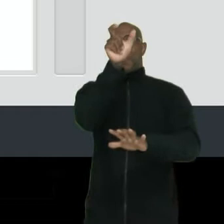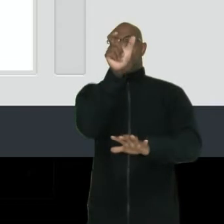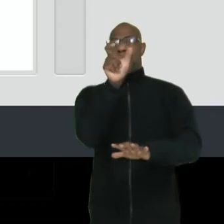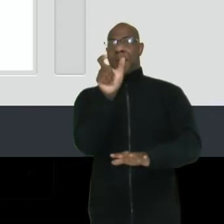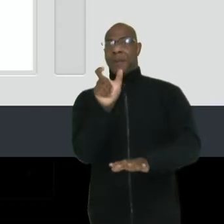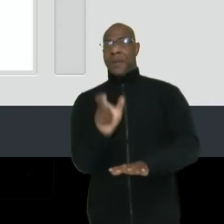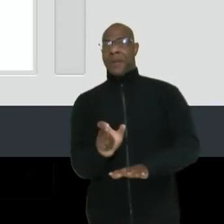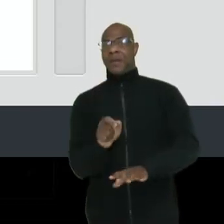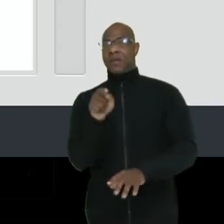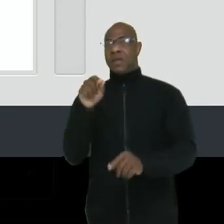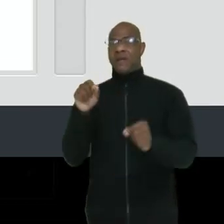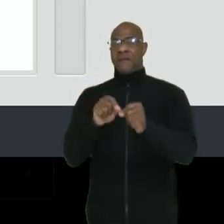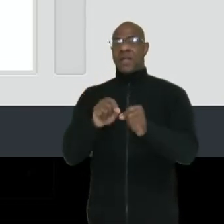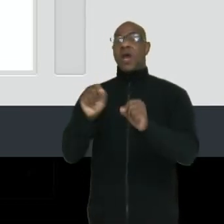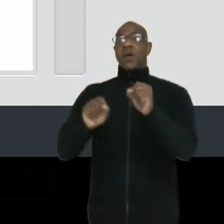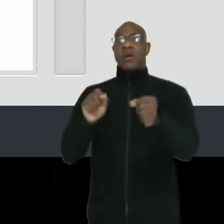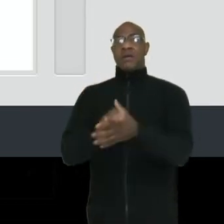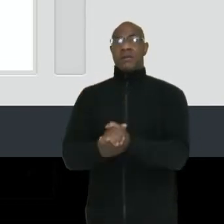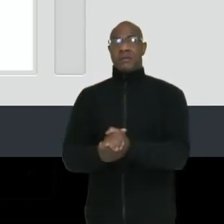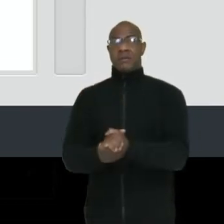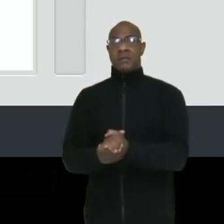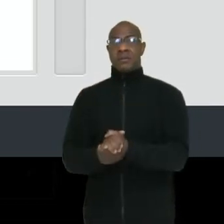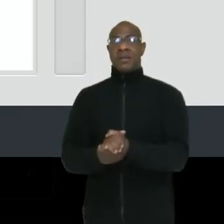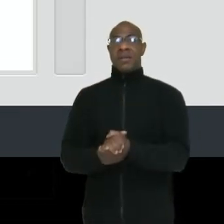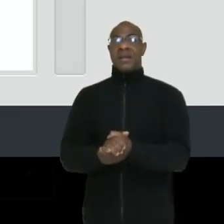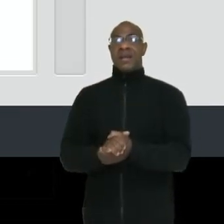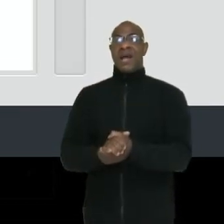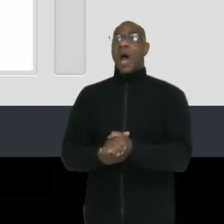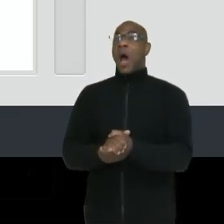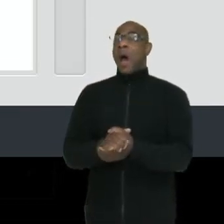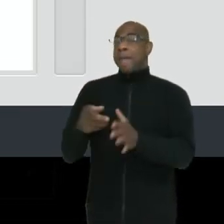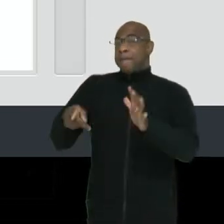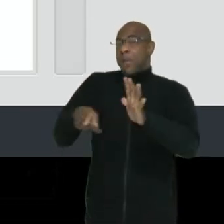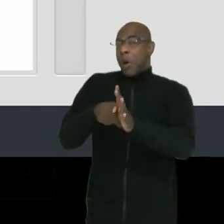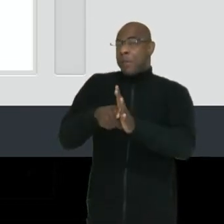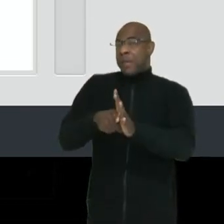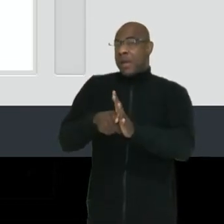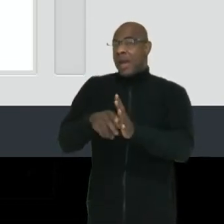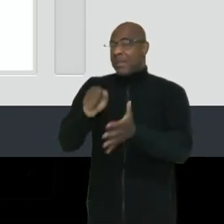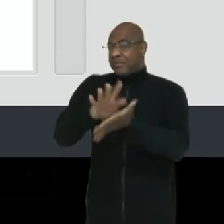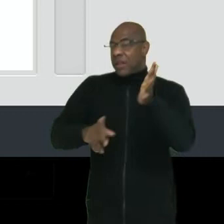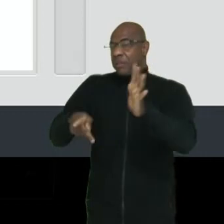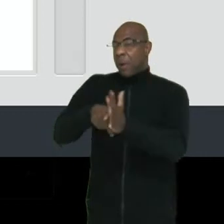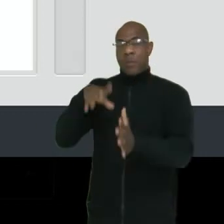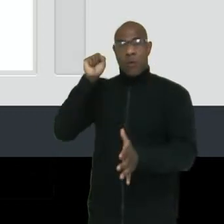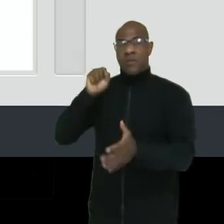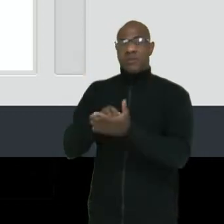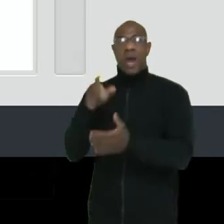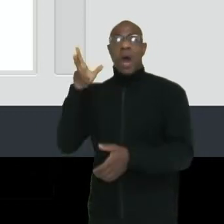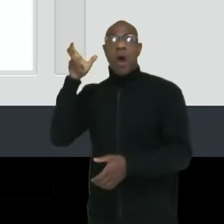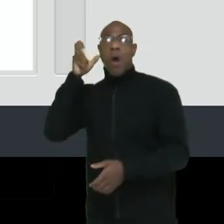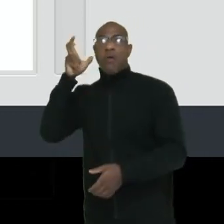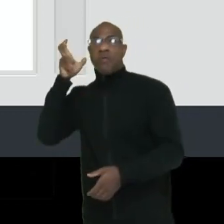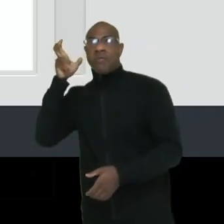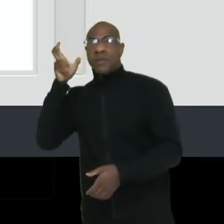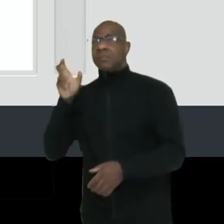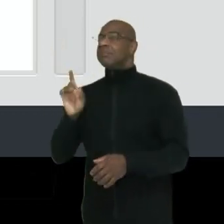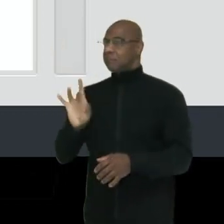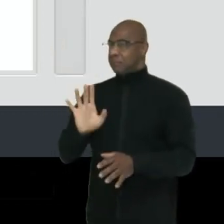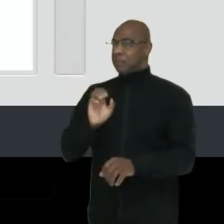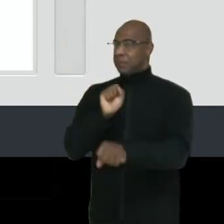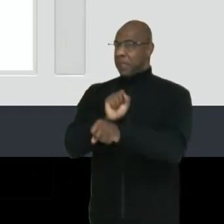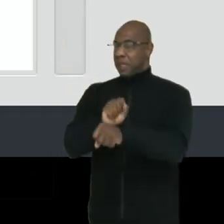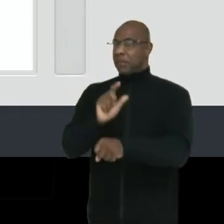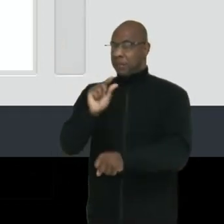Vocês vão escutar a pronúncia para depois vocês treinarem, tá? Então, vamos lá. Nós temos